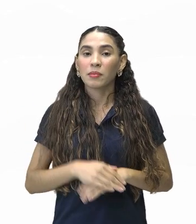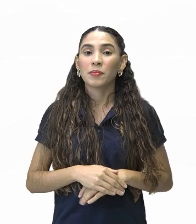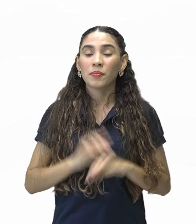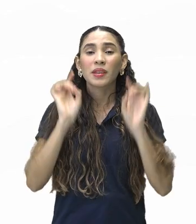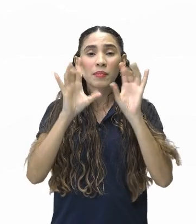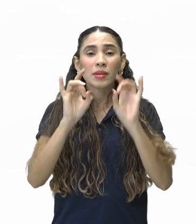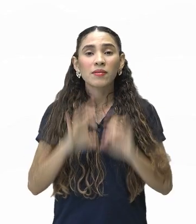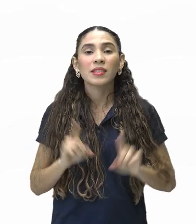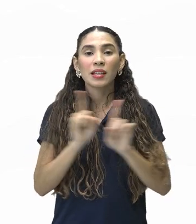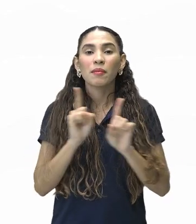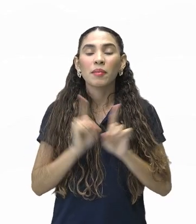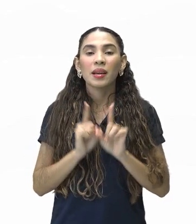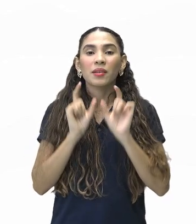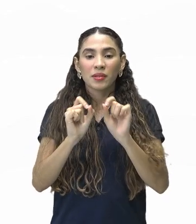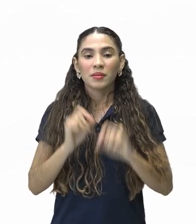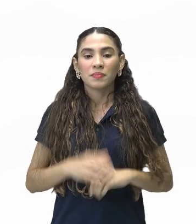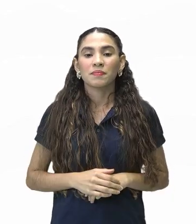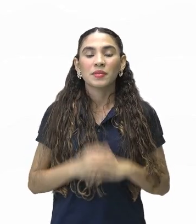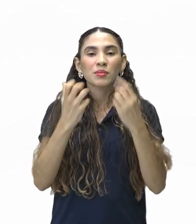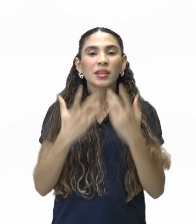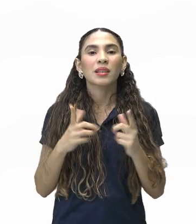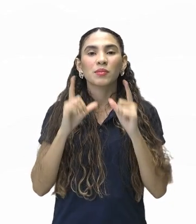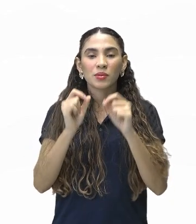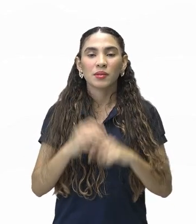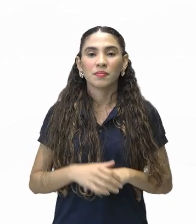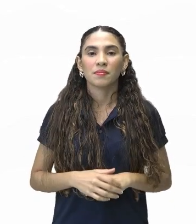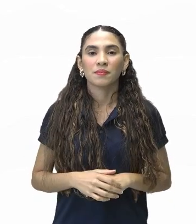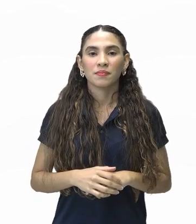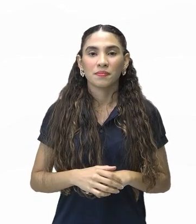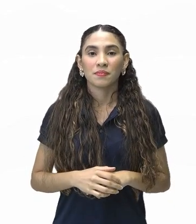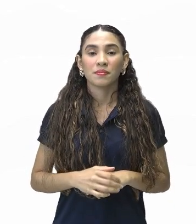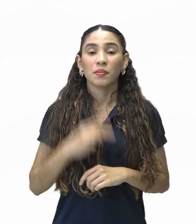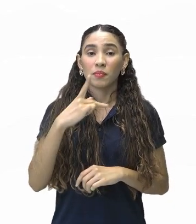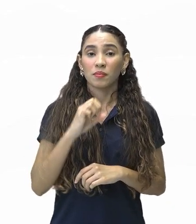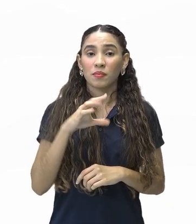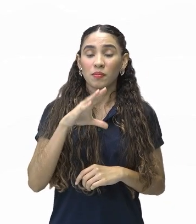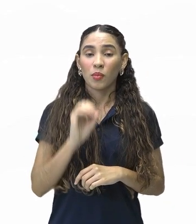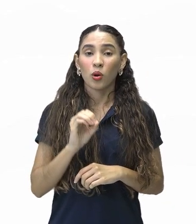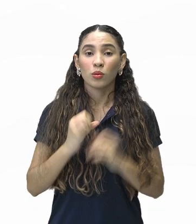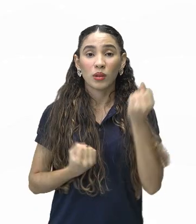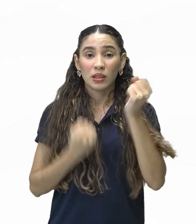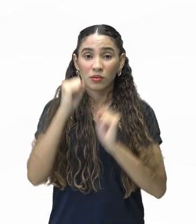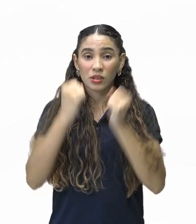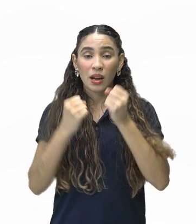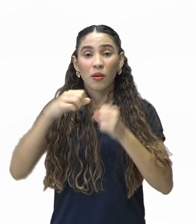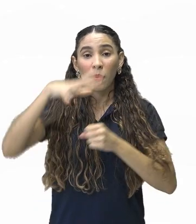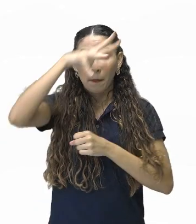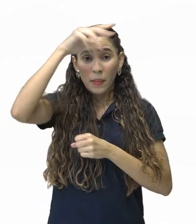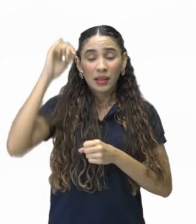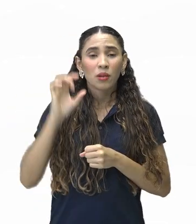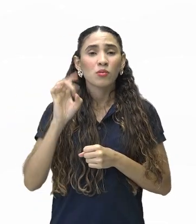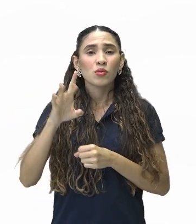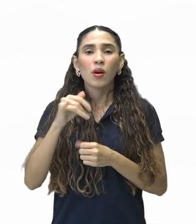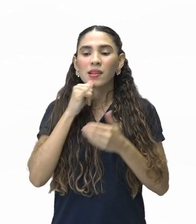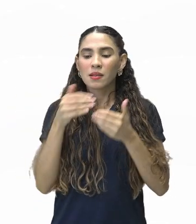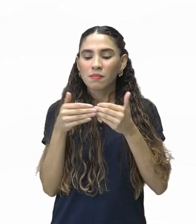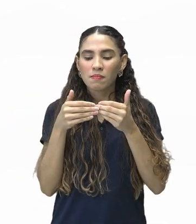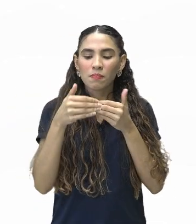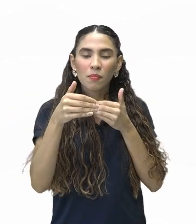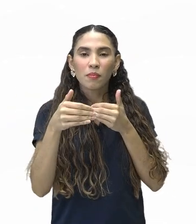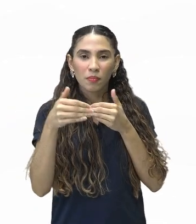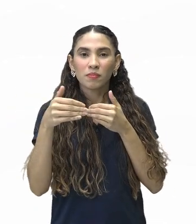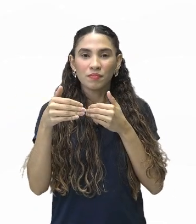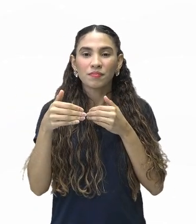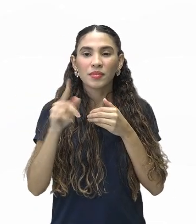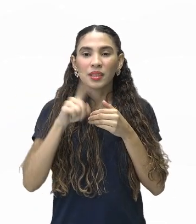e especificamente também falamos um pouco aqui do Polo Industrial de Manaus, que é apenas uma ponta desta Zona